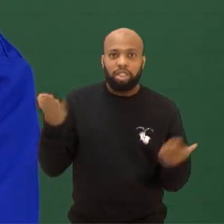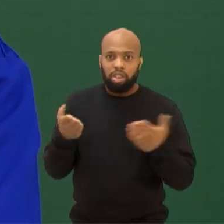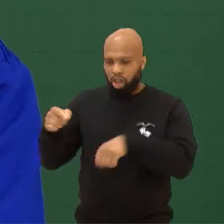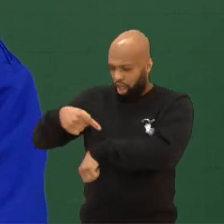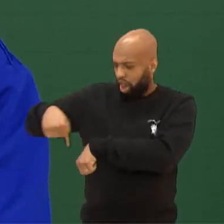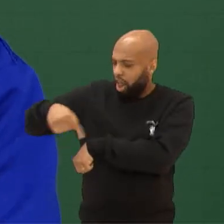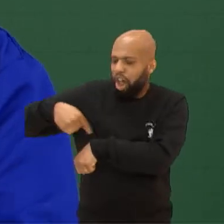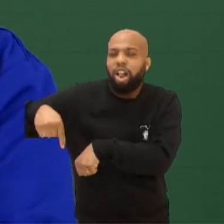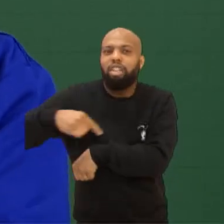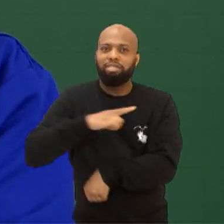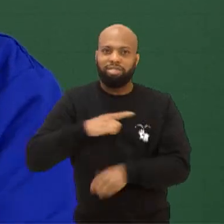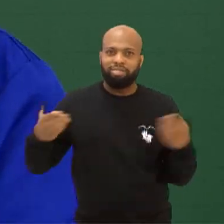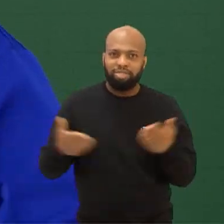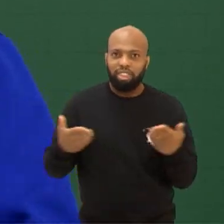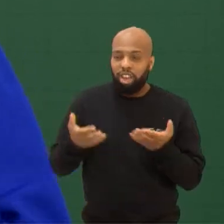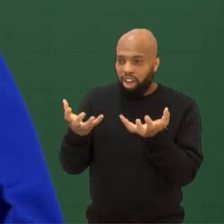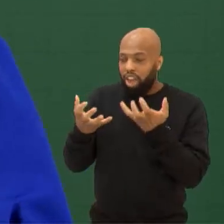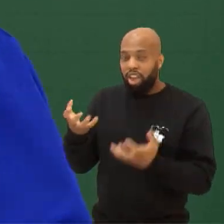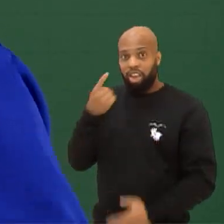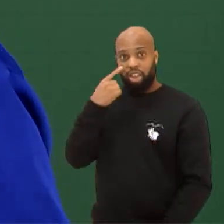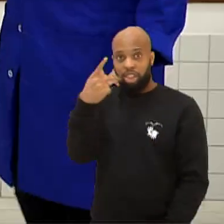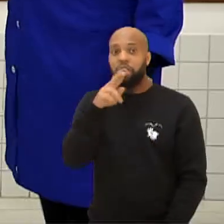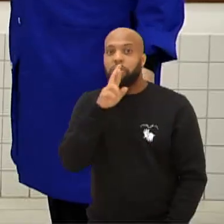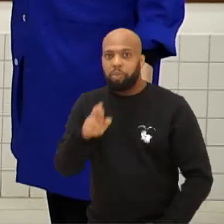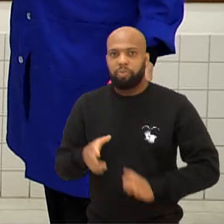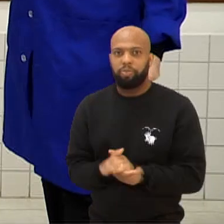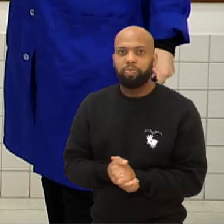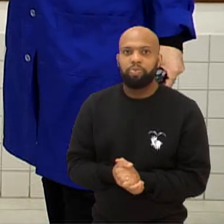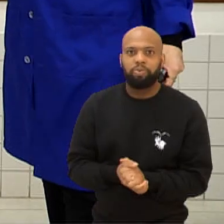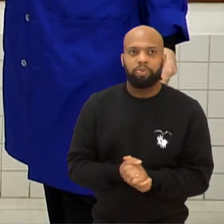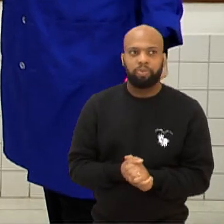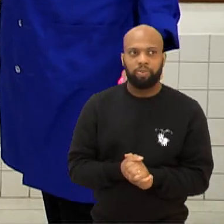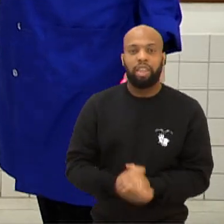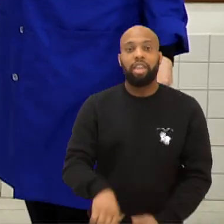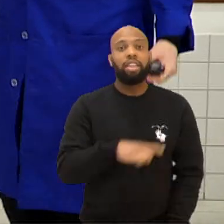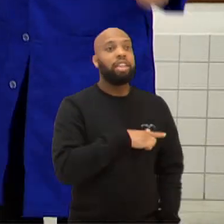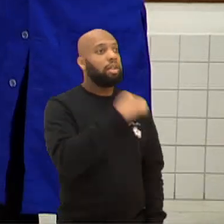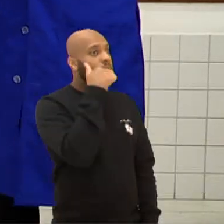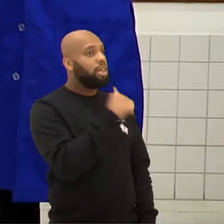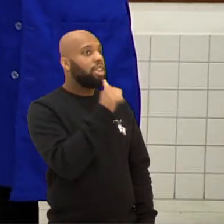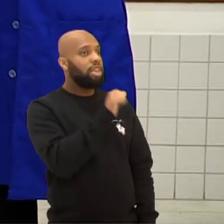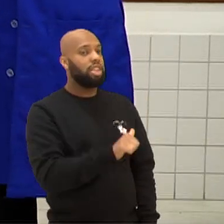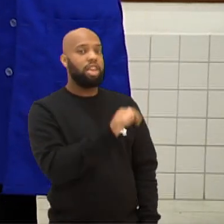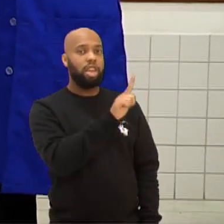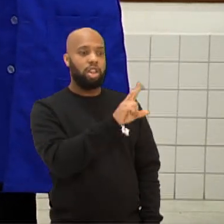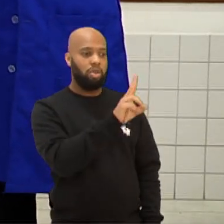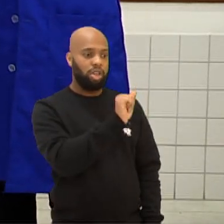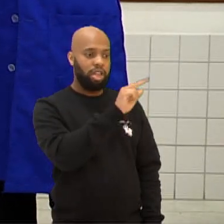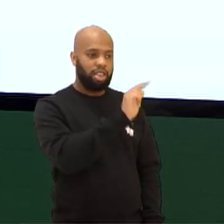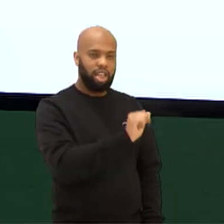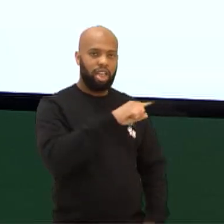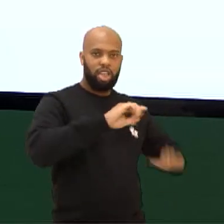agora, reloginho marcando, quero ver. Vamos lá. Luana de São Miguel do Iguaçu, Colégio Castelo Branco, amo